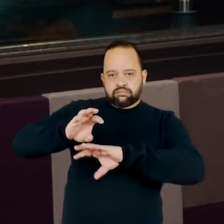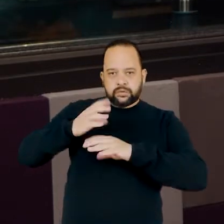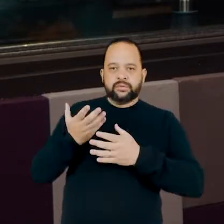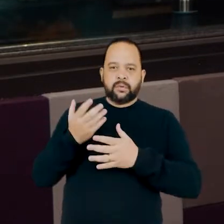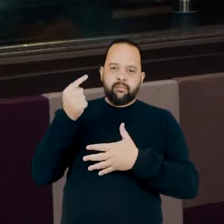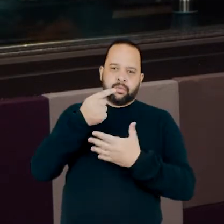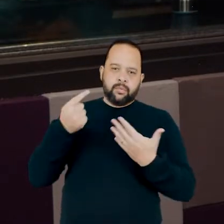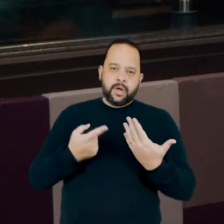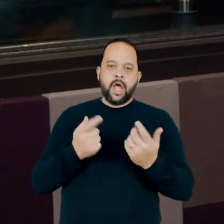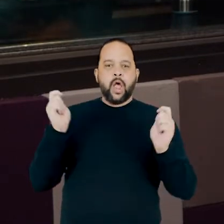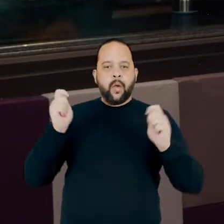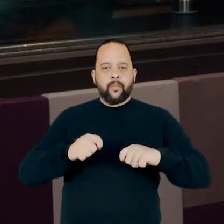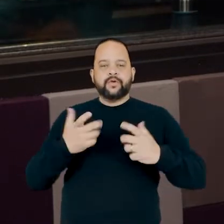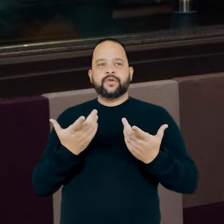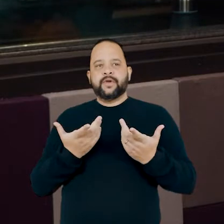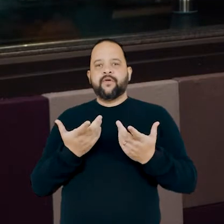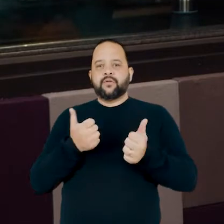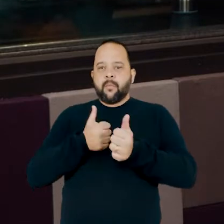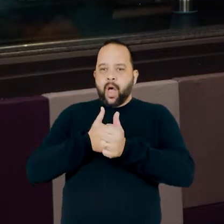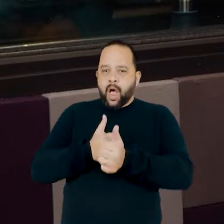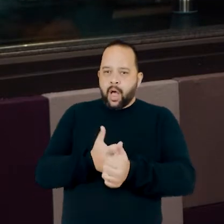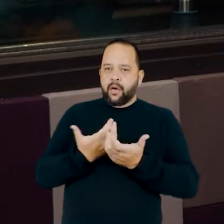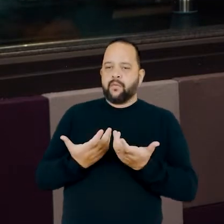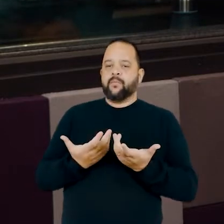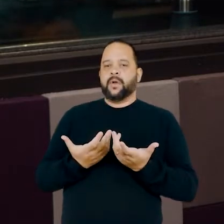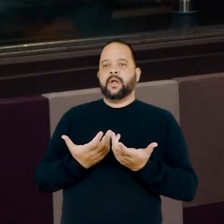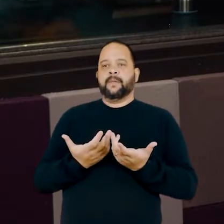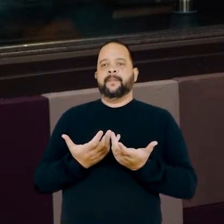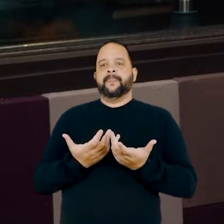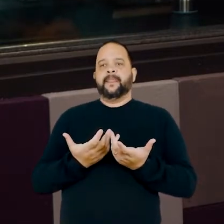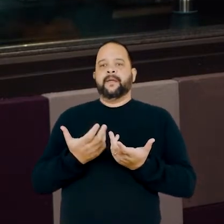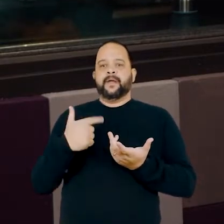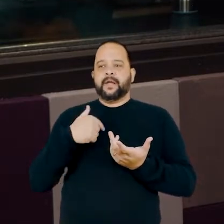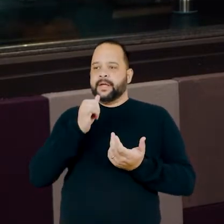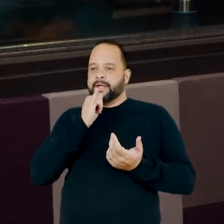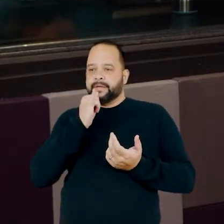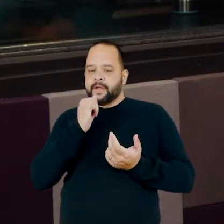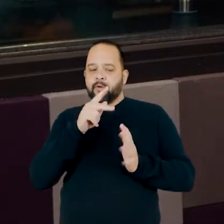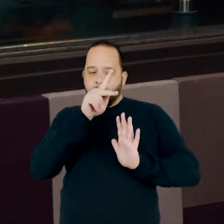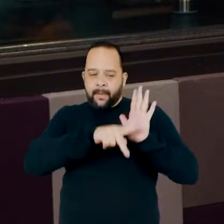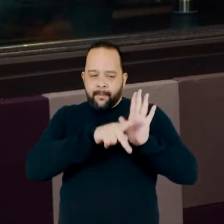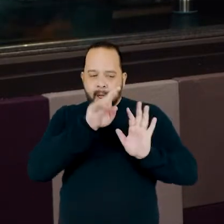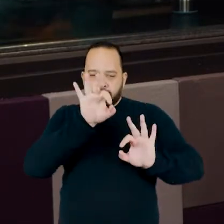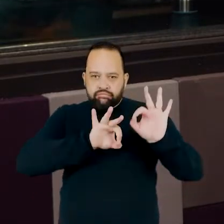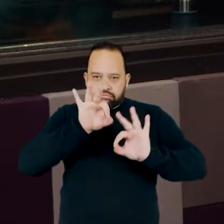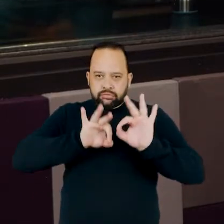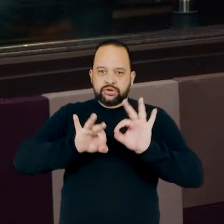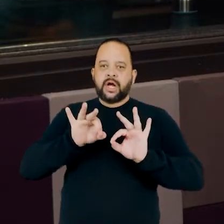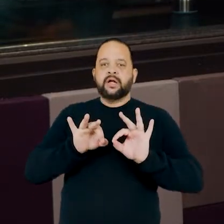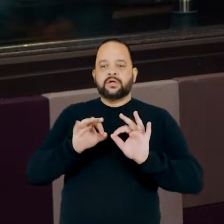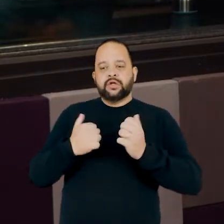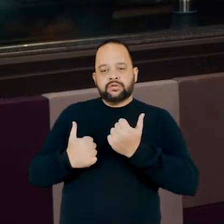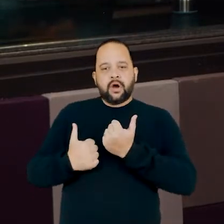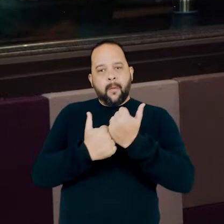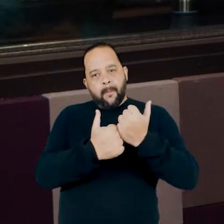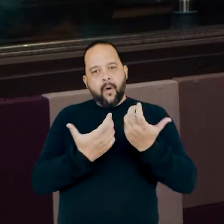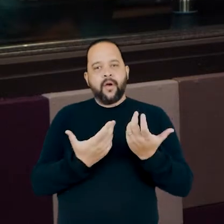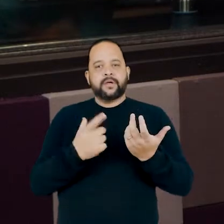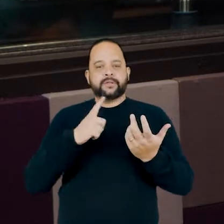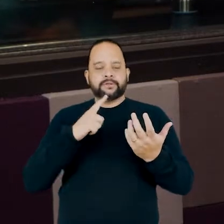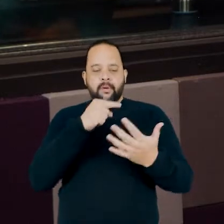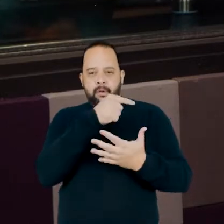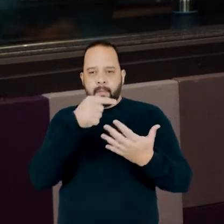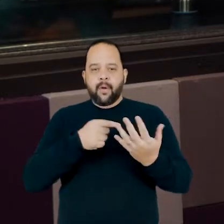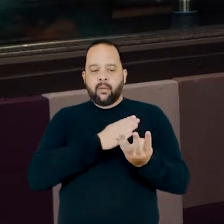Então, poder acompanhá-los numa defesa de um projeto. Então, a gente faz todas essas linhas,